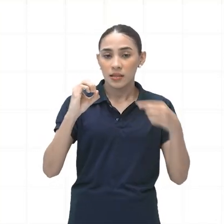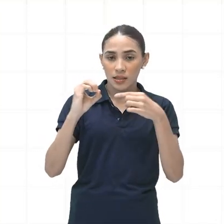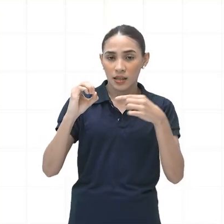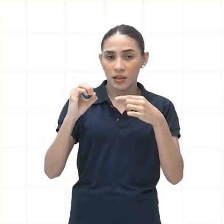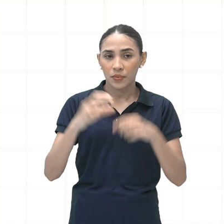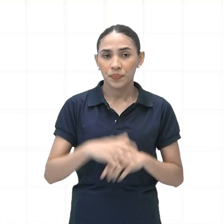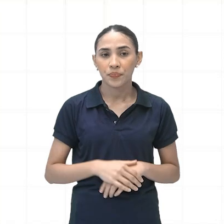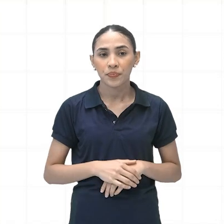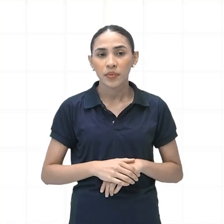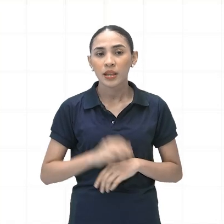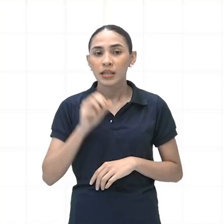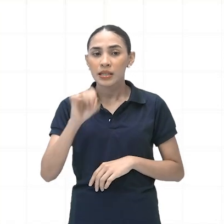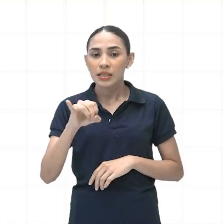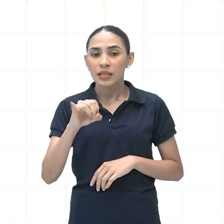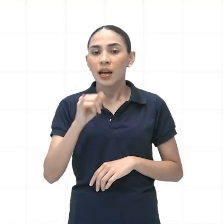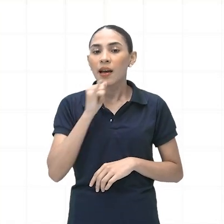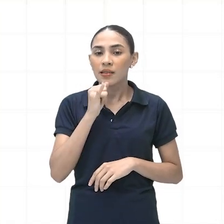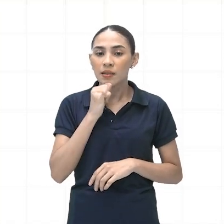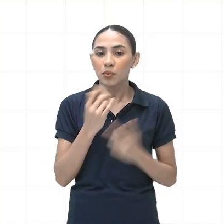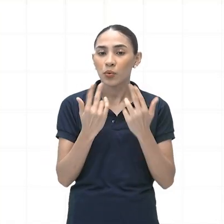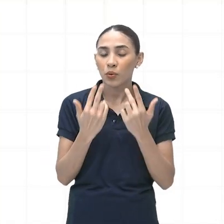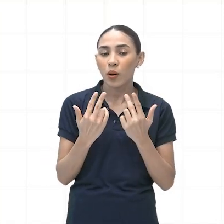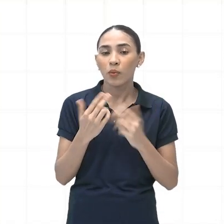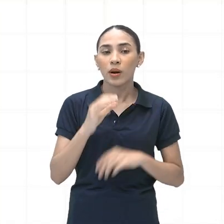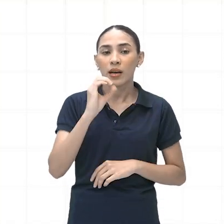esse A aqui for igual a 0,